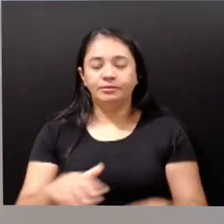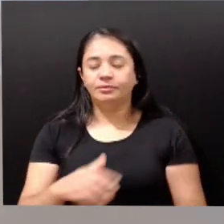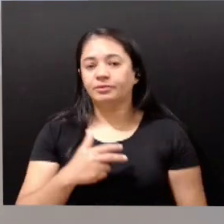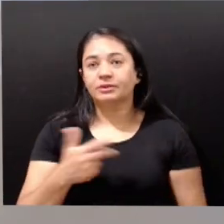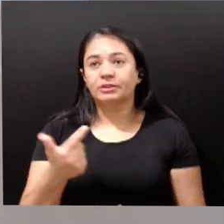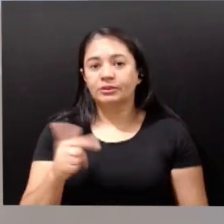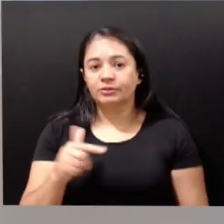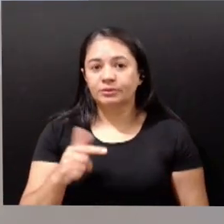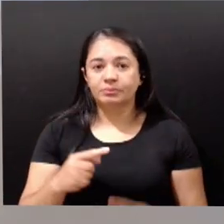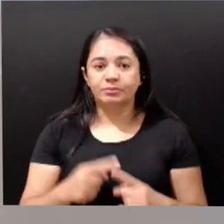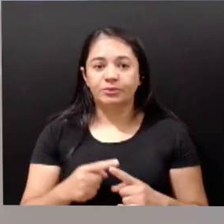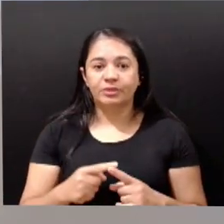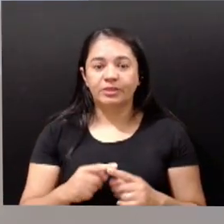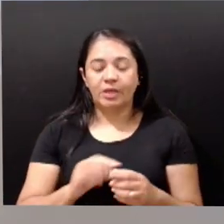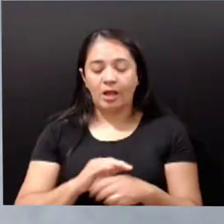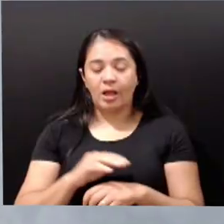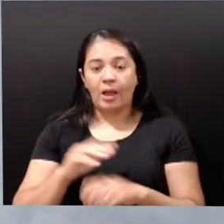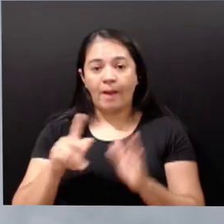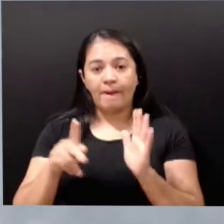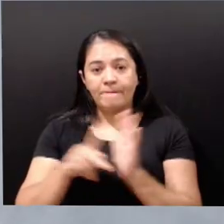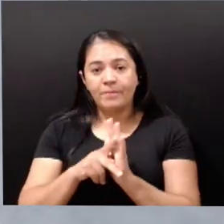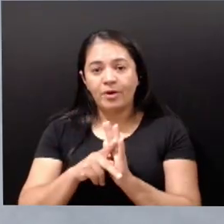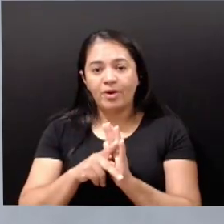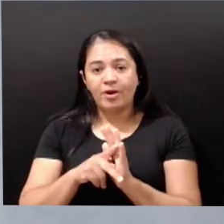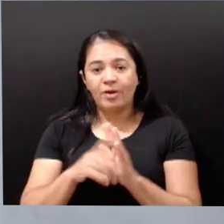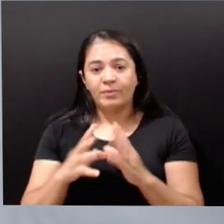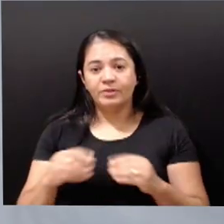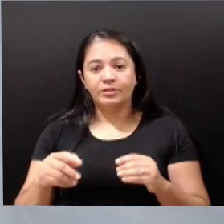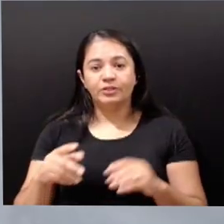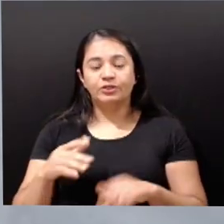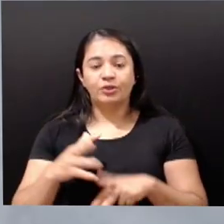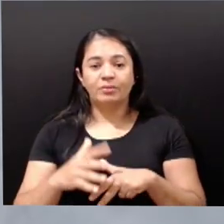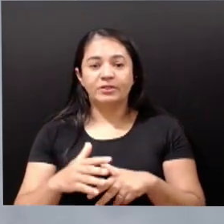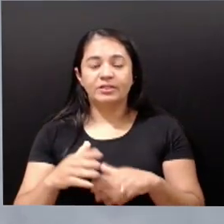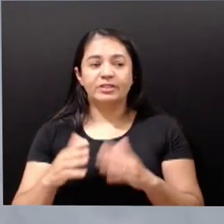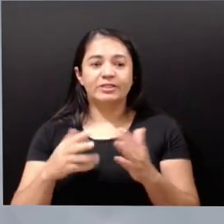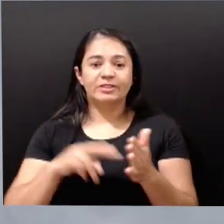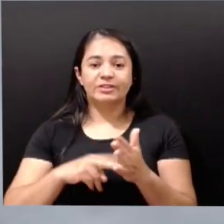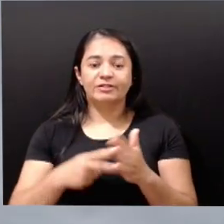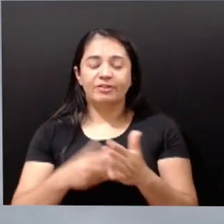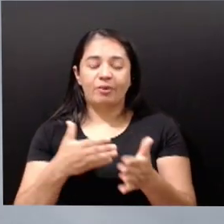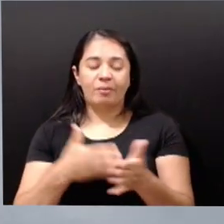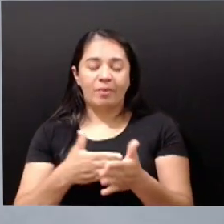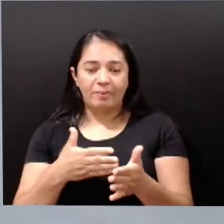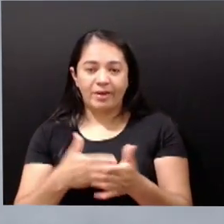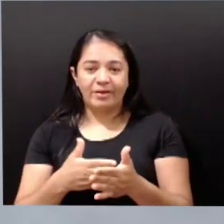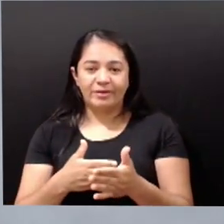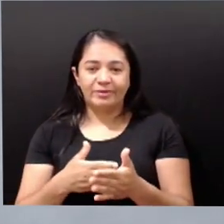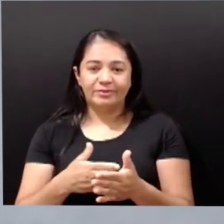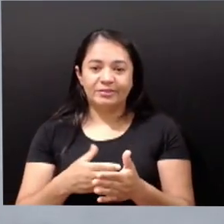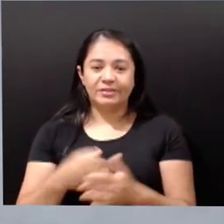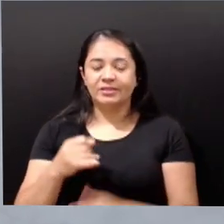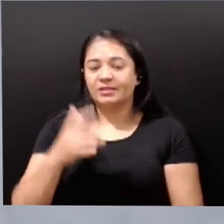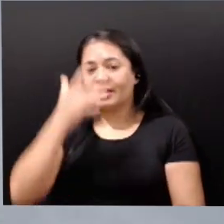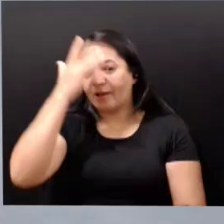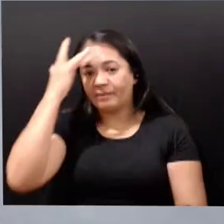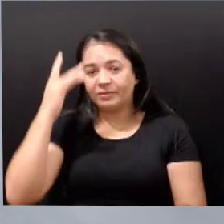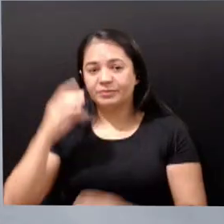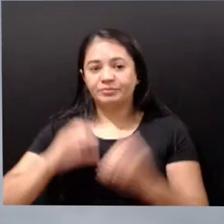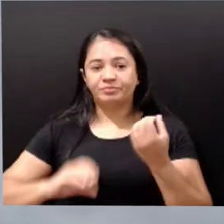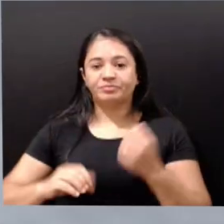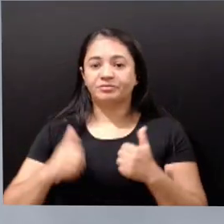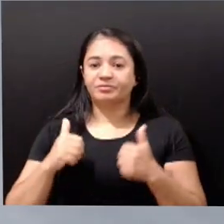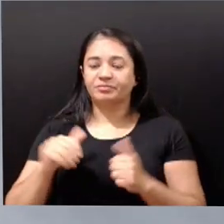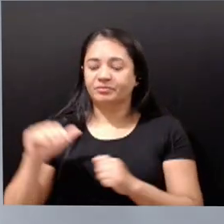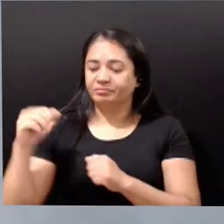espalhar tão grande, porque a própria imunidade dos pacientes acaba funcionando como uma barreira, né? Quando o indivíduo tem, ele é cercado por outros indivíduos que